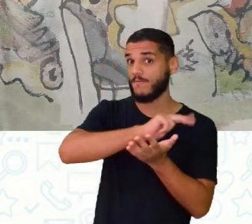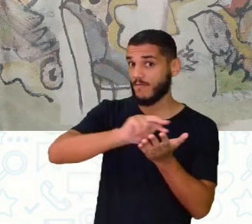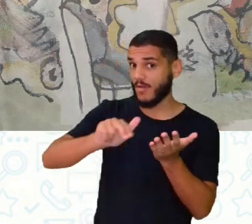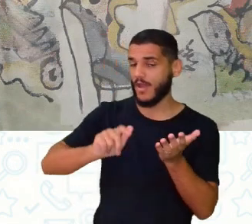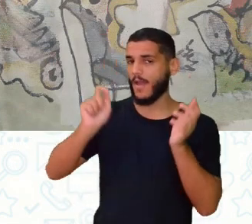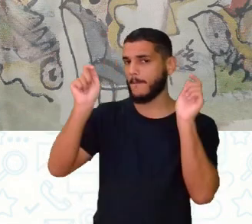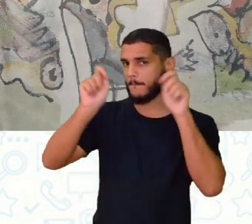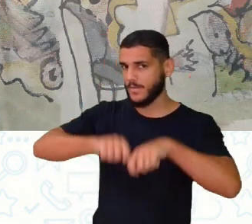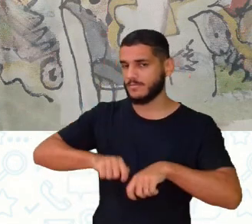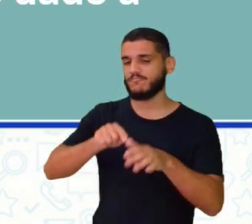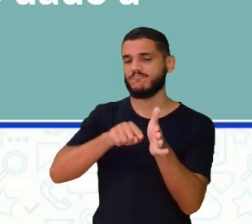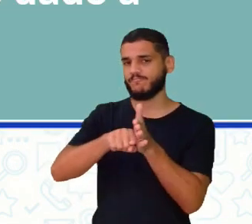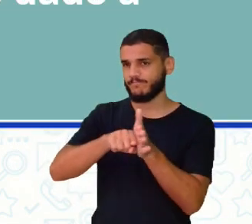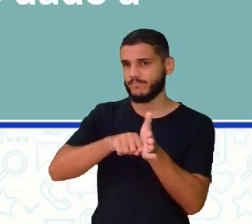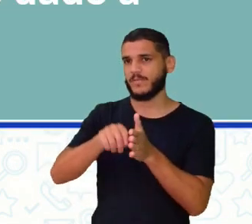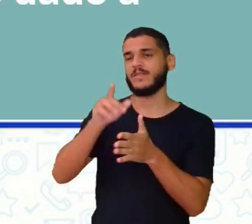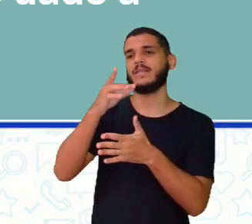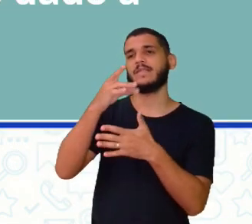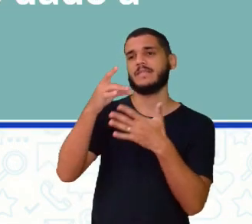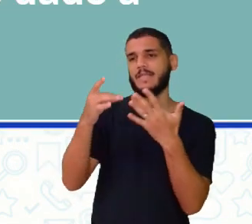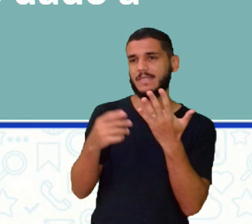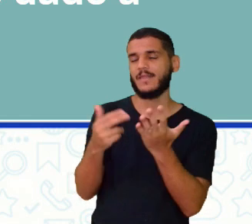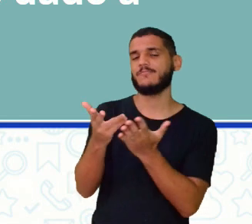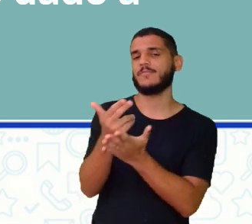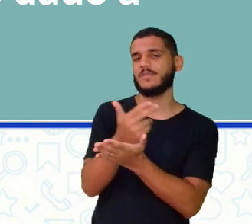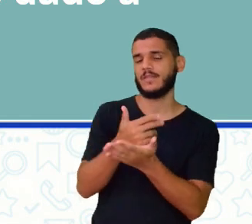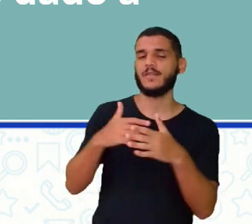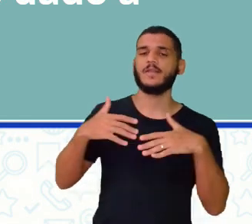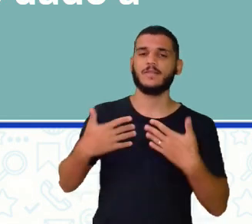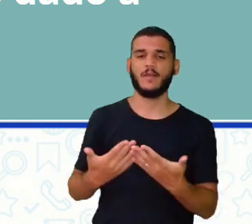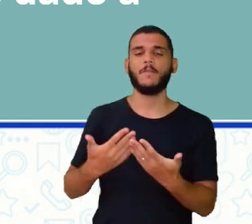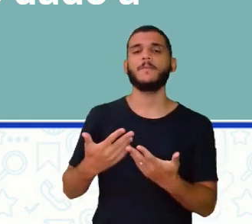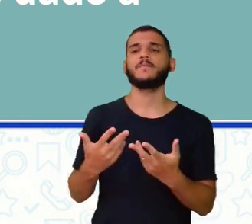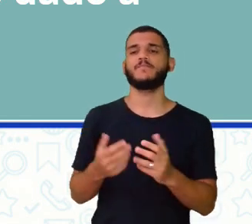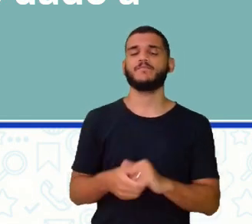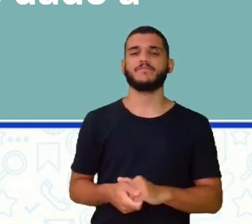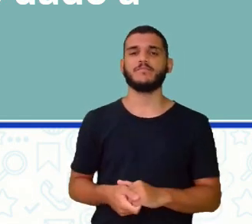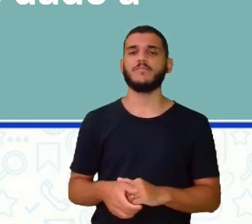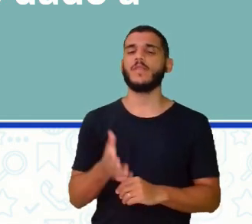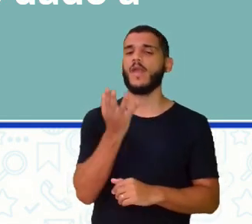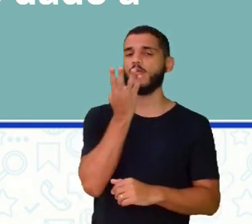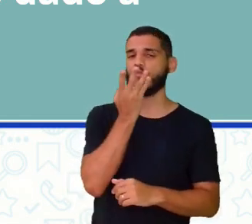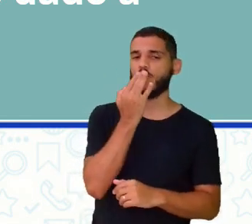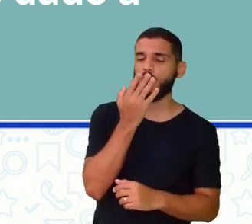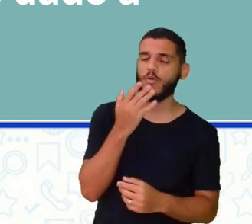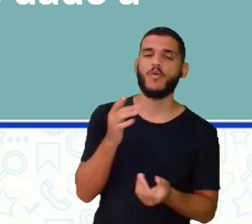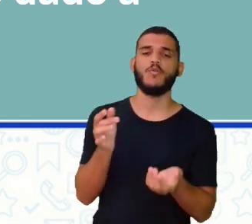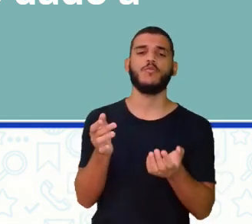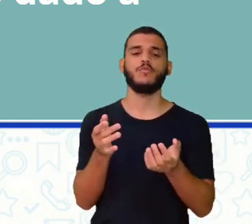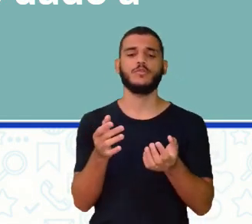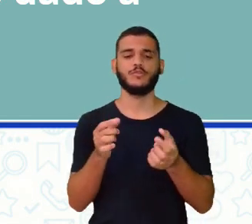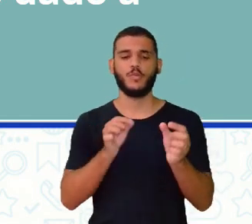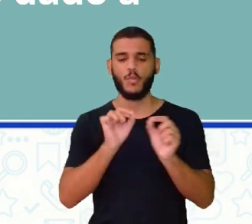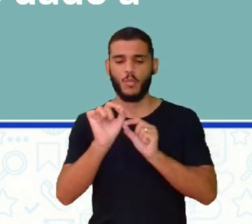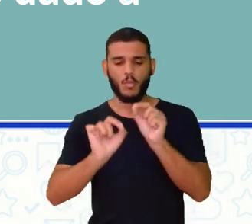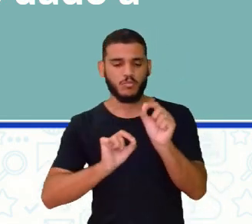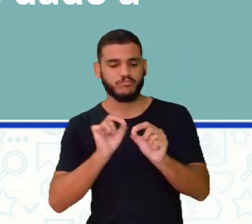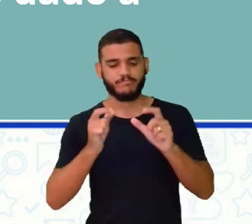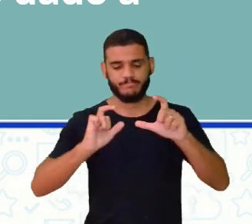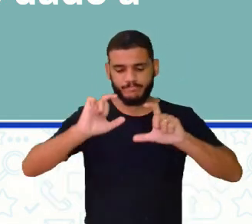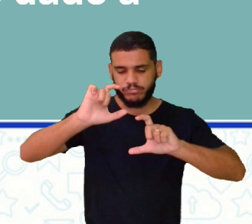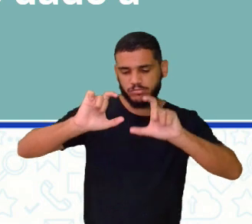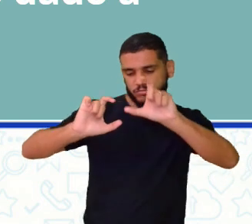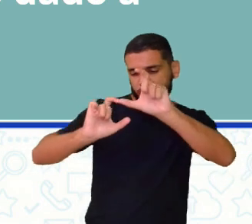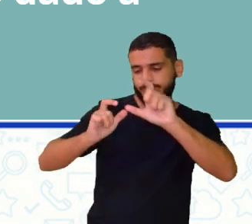tá? Ao analisar esse desenho. Então, considerando as cores, as formas, a combinação entre